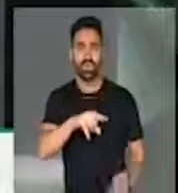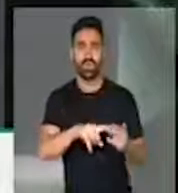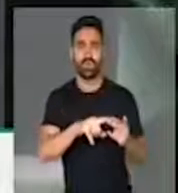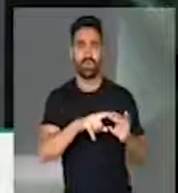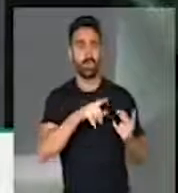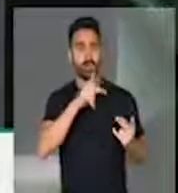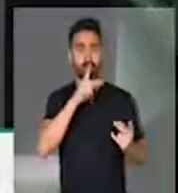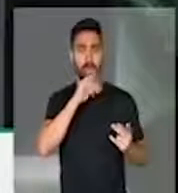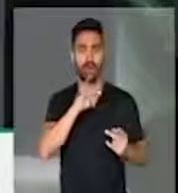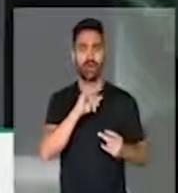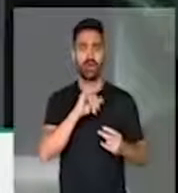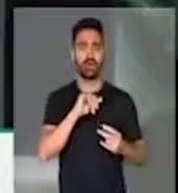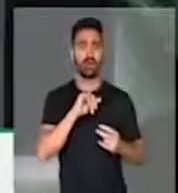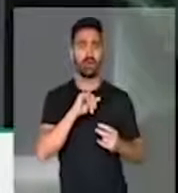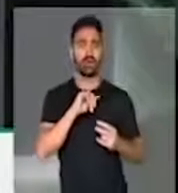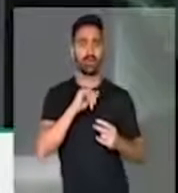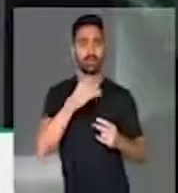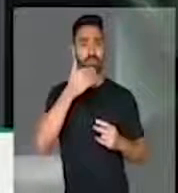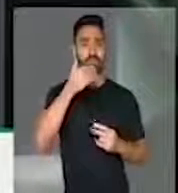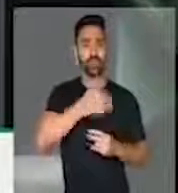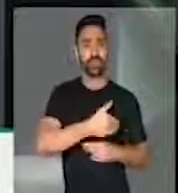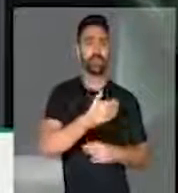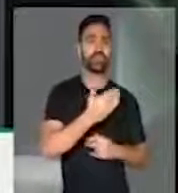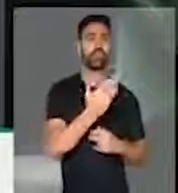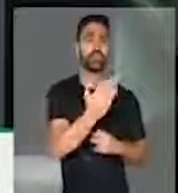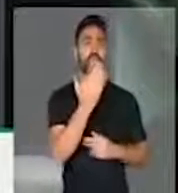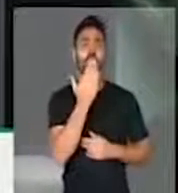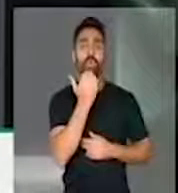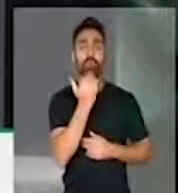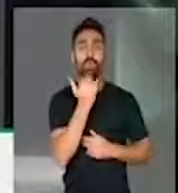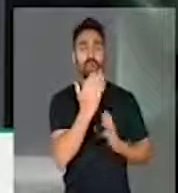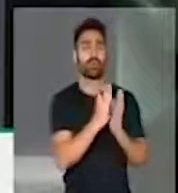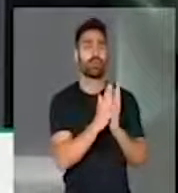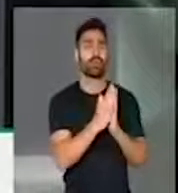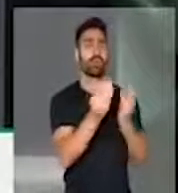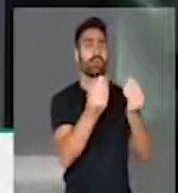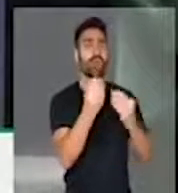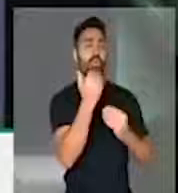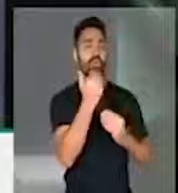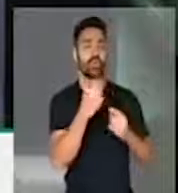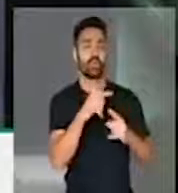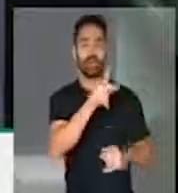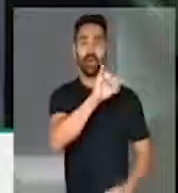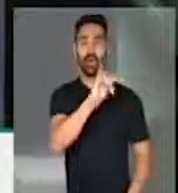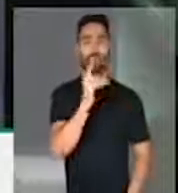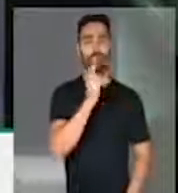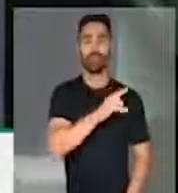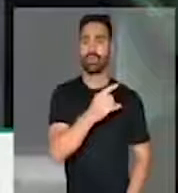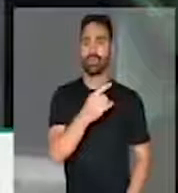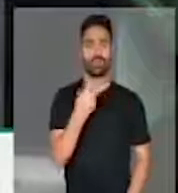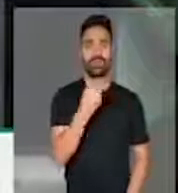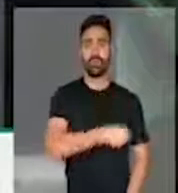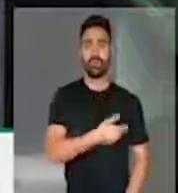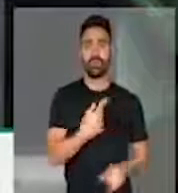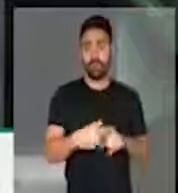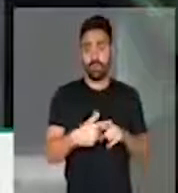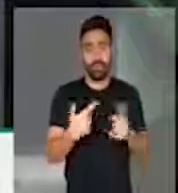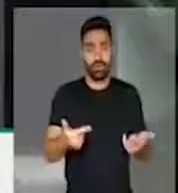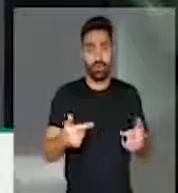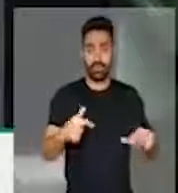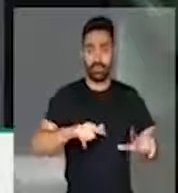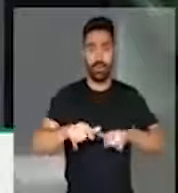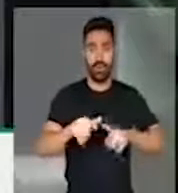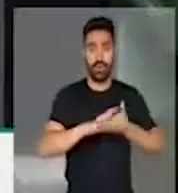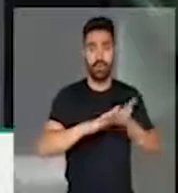filho pedir comida pro seu pai, e seu pai não ter condições, porque não tem trabalho, não tem de onde